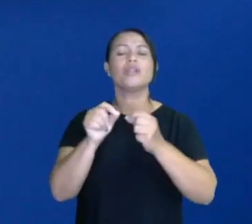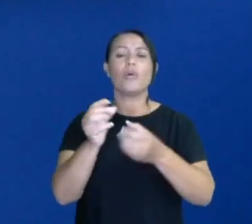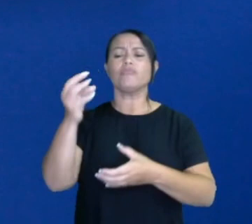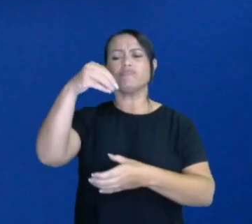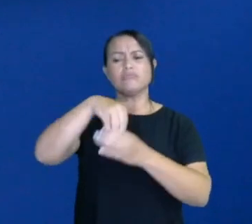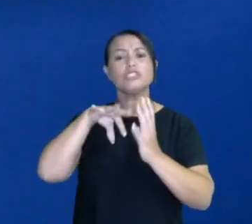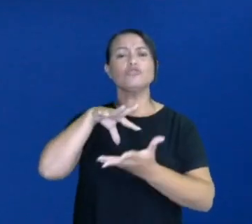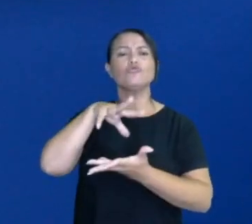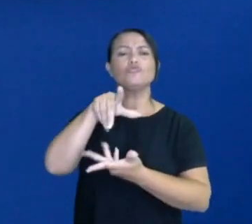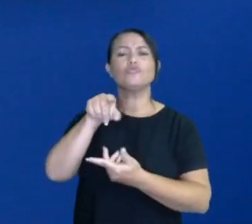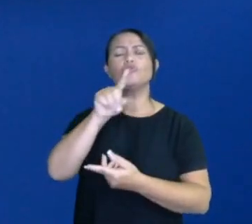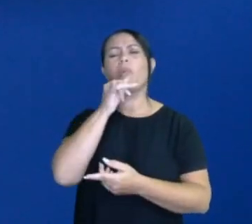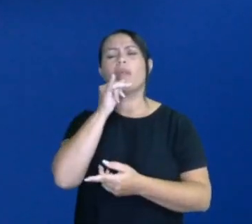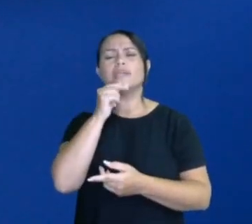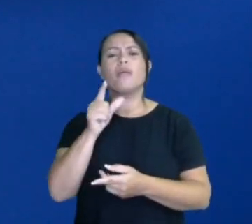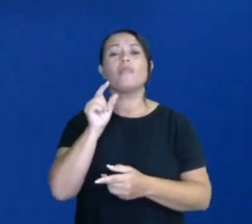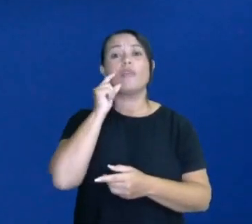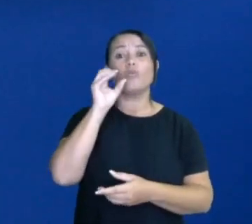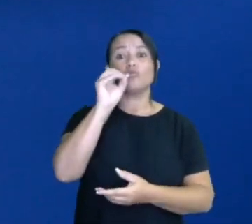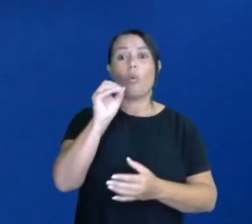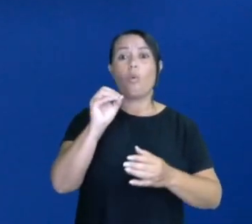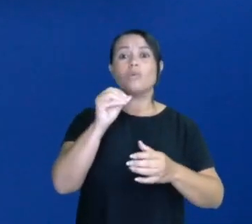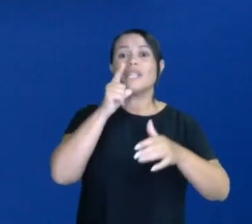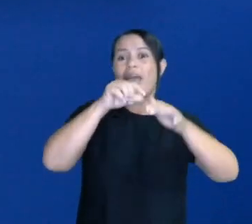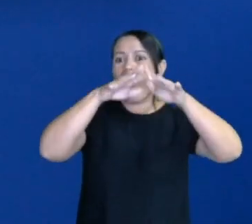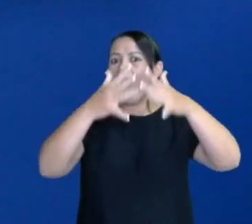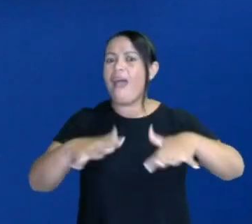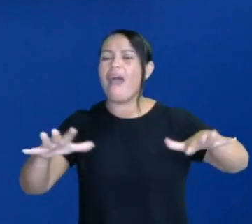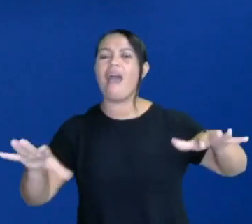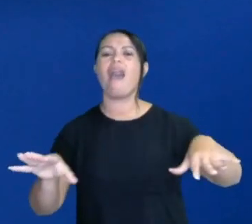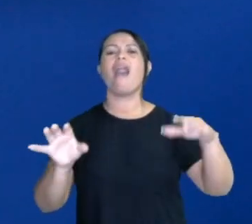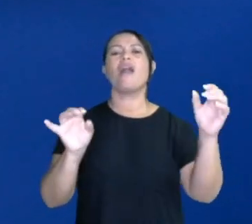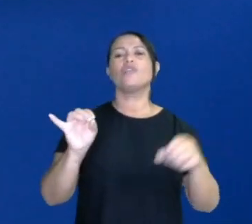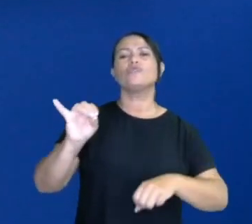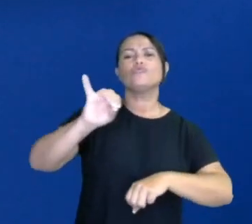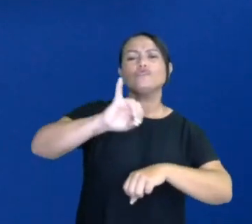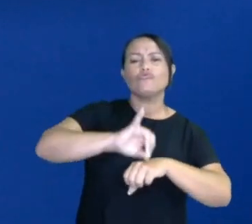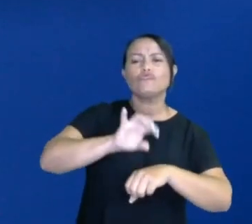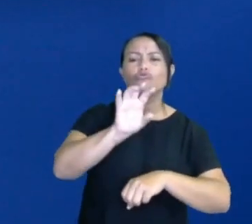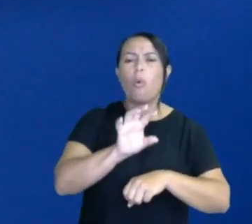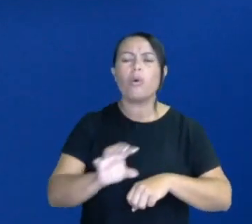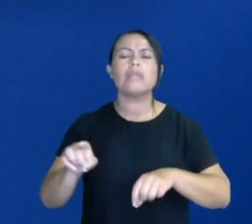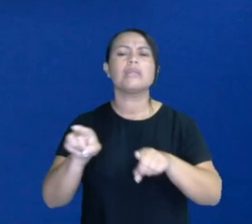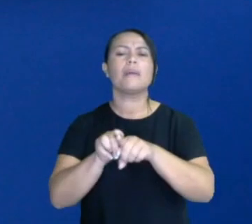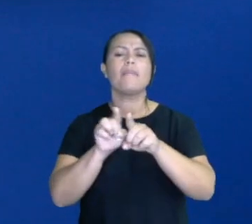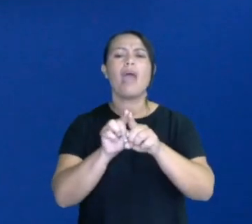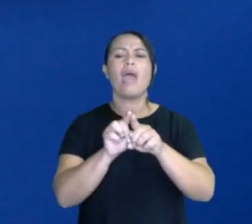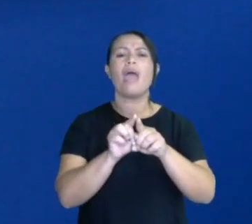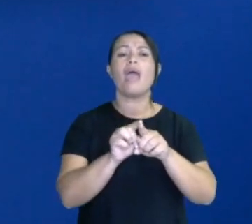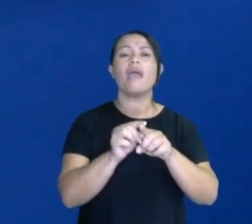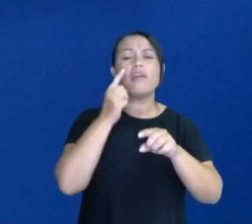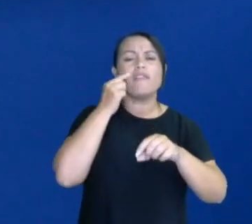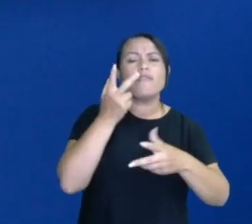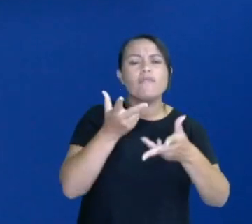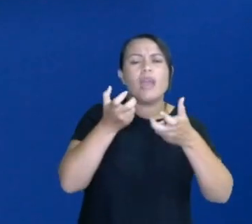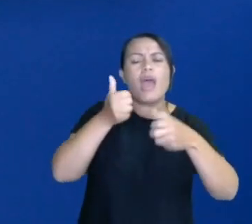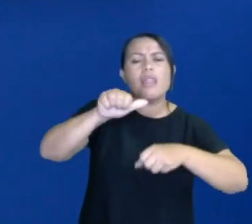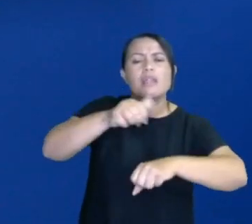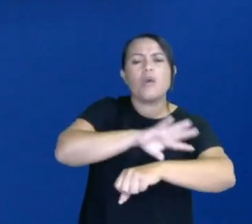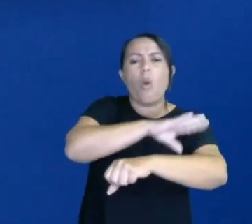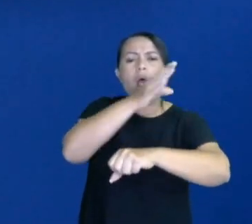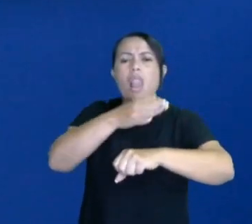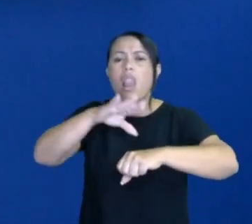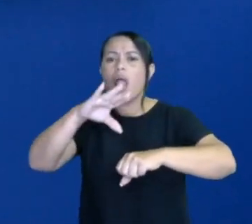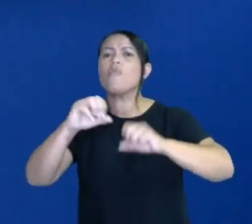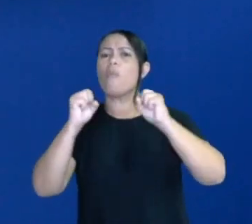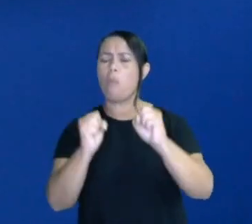aí o oceano, os continentes e daí partir para partes menores, vai analisar o relevo. Isso